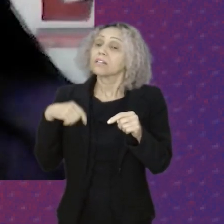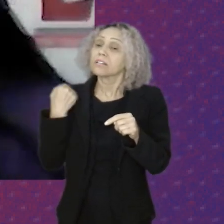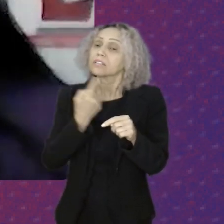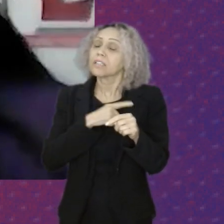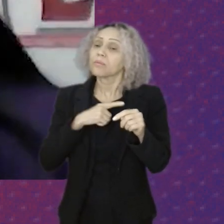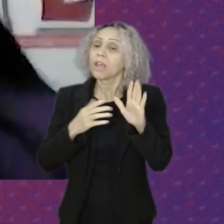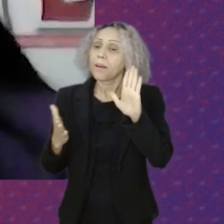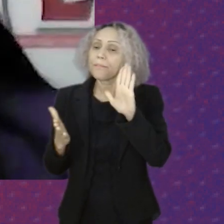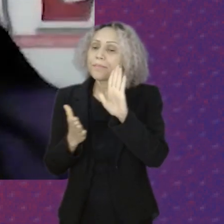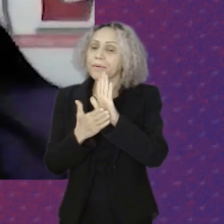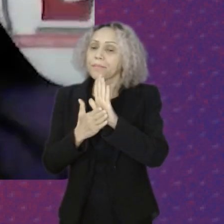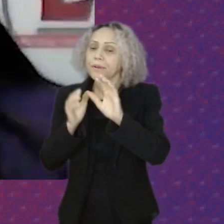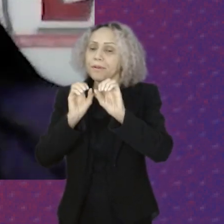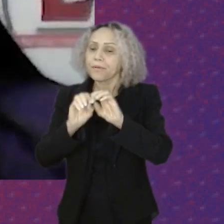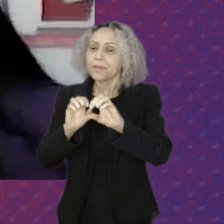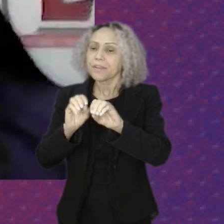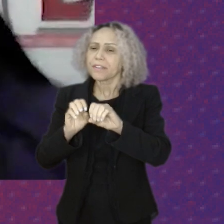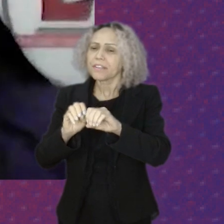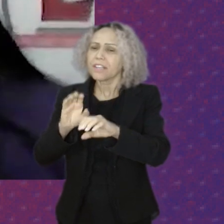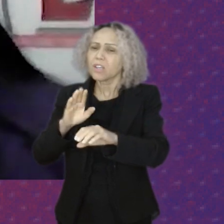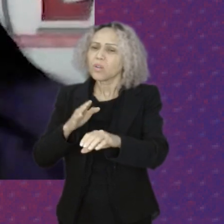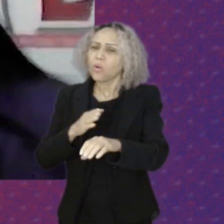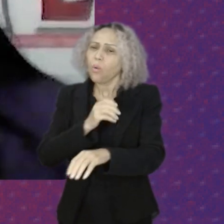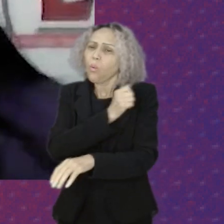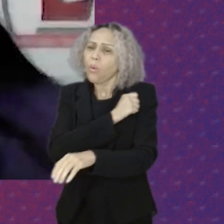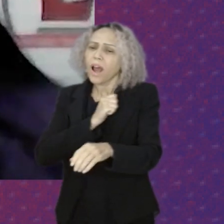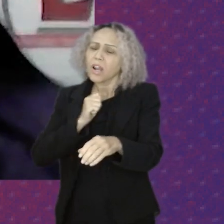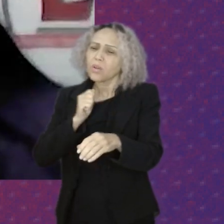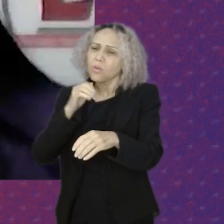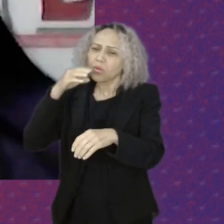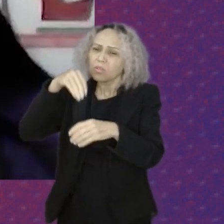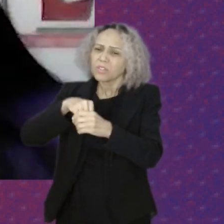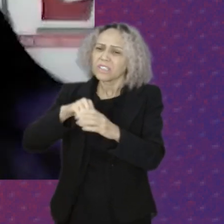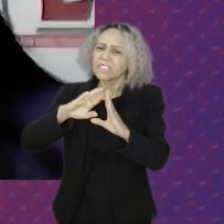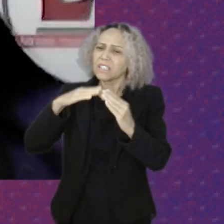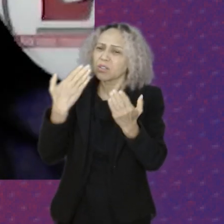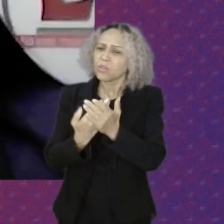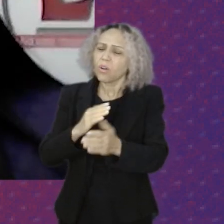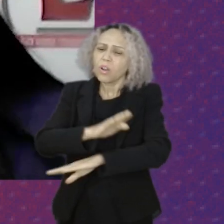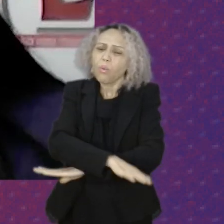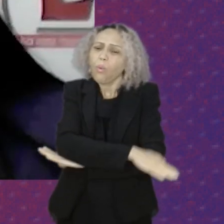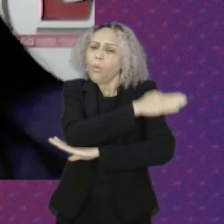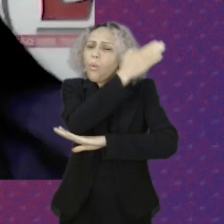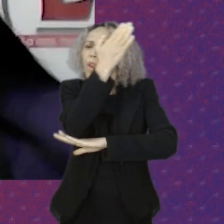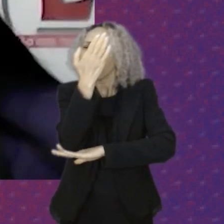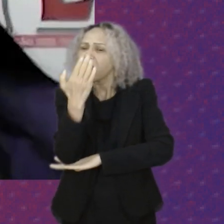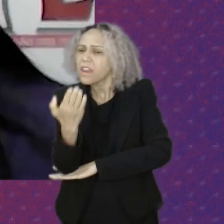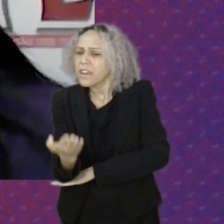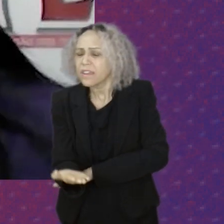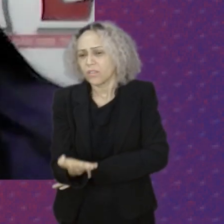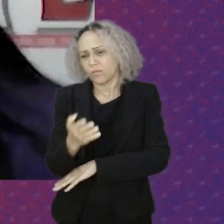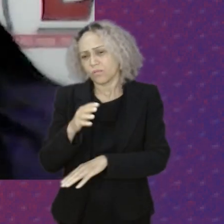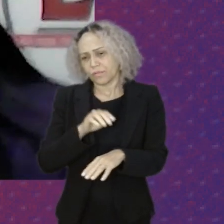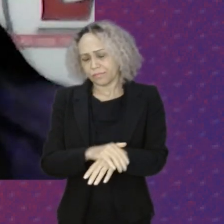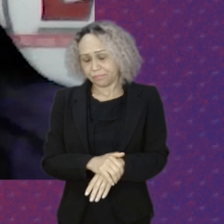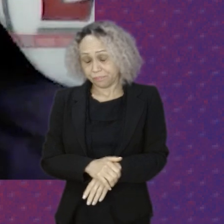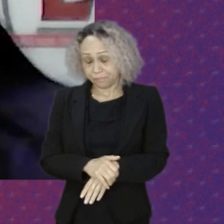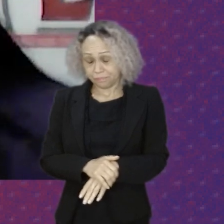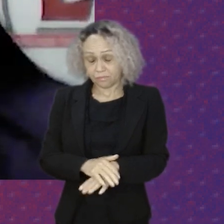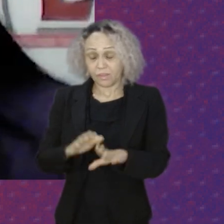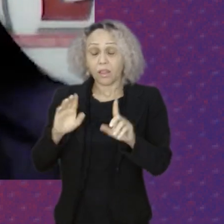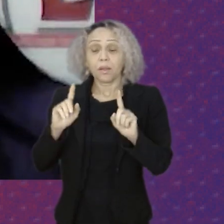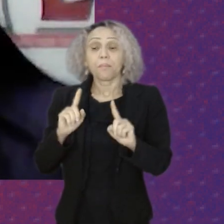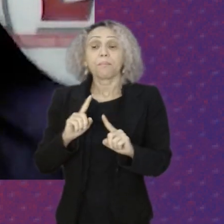Ensino integral. E o ensino integral, por que que ele não visualiza as populações do campo? Porque a gente, nos